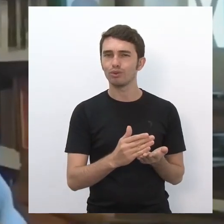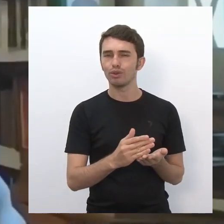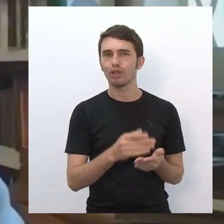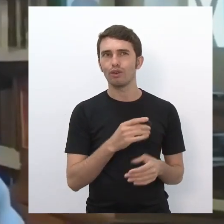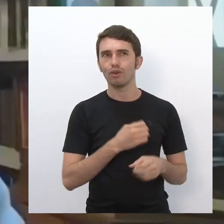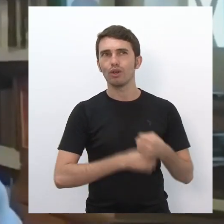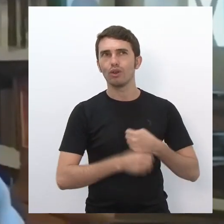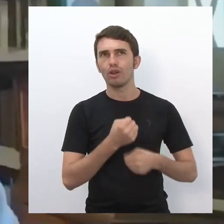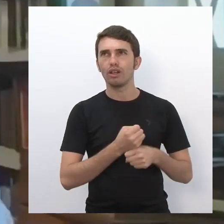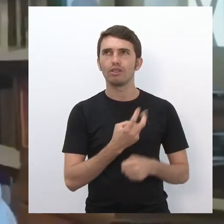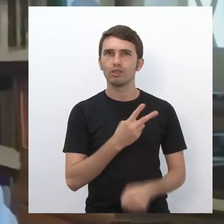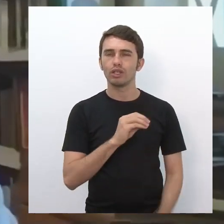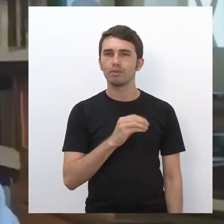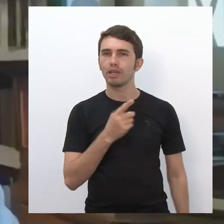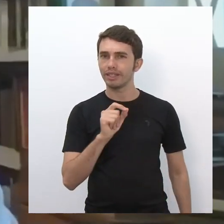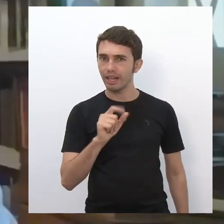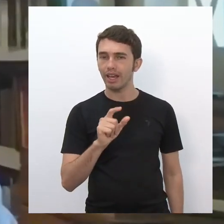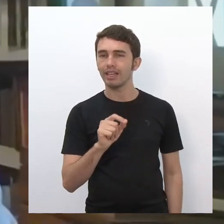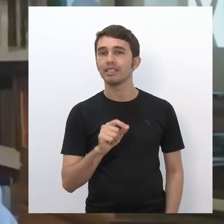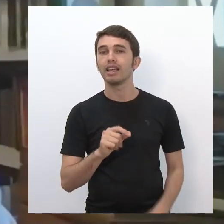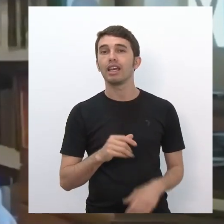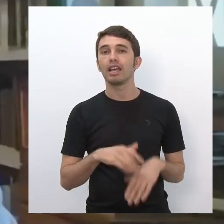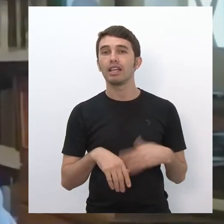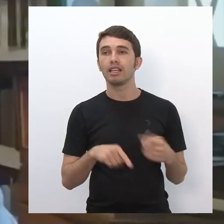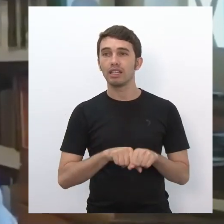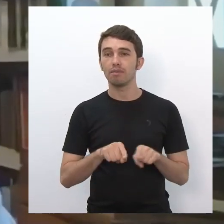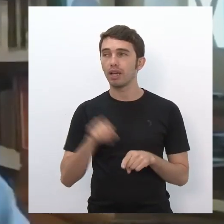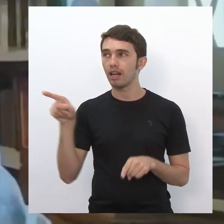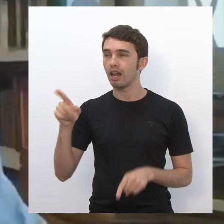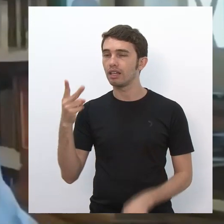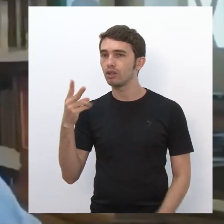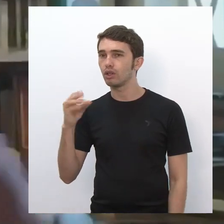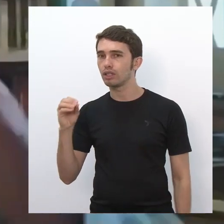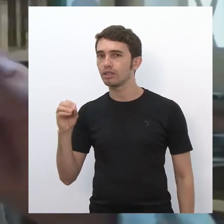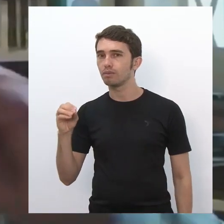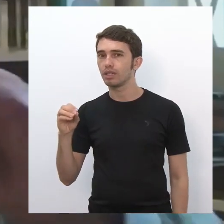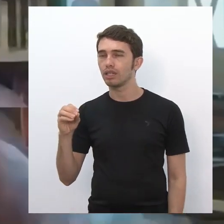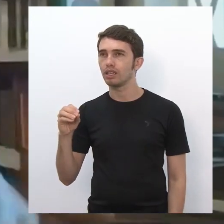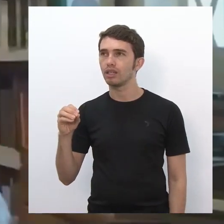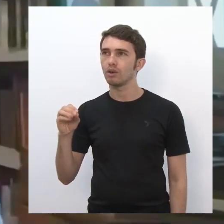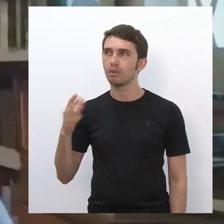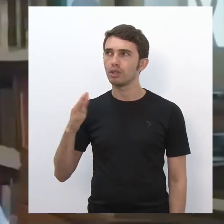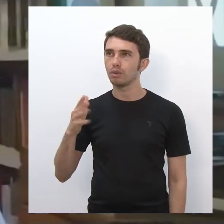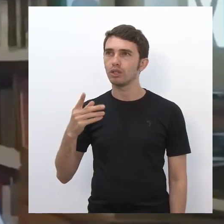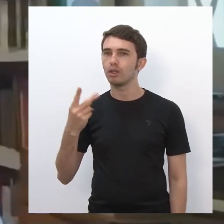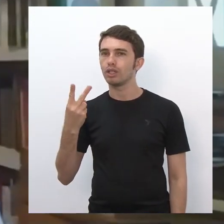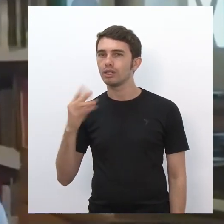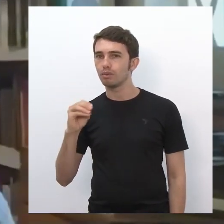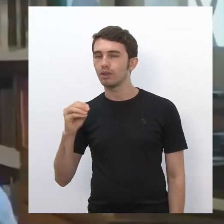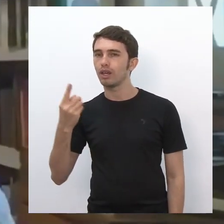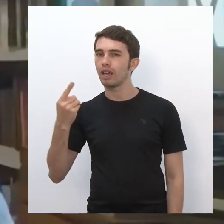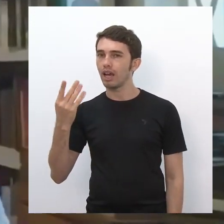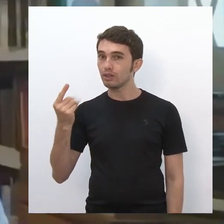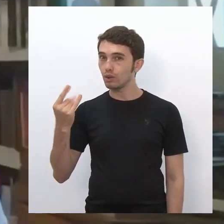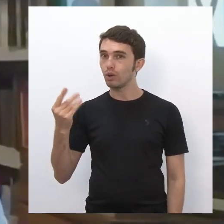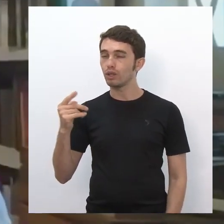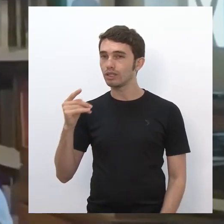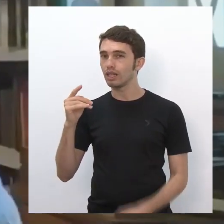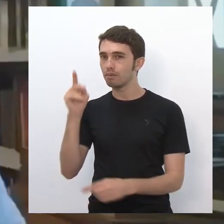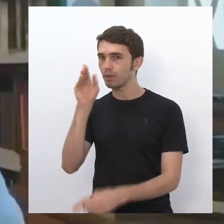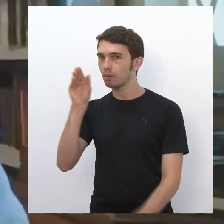em 2010, e desde o início da Biblioteca Vila Lobos, ela foi inaugurada no finzinho de 2014, começo de